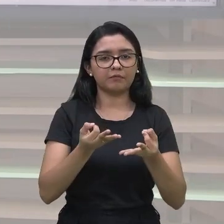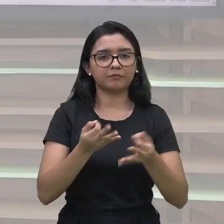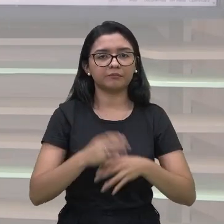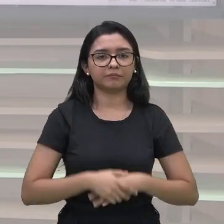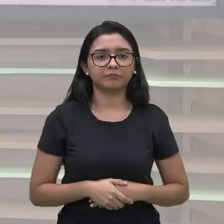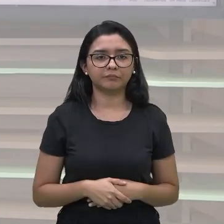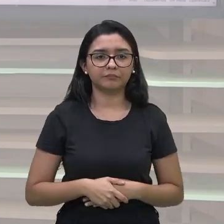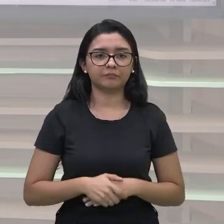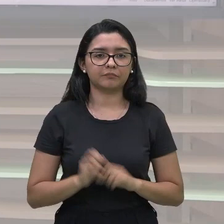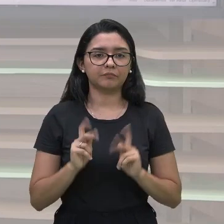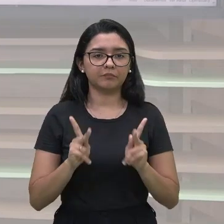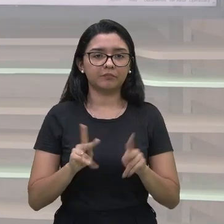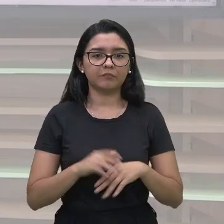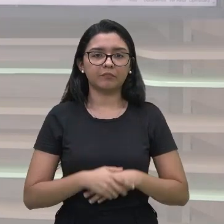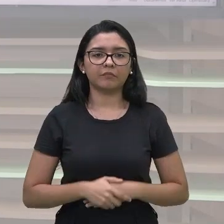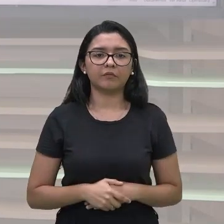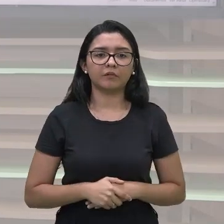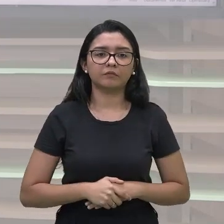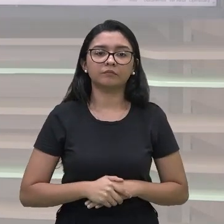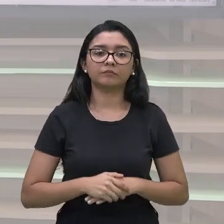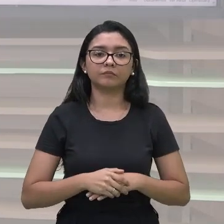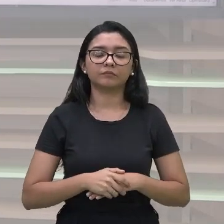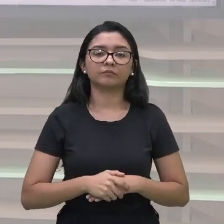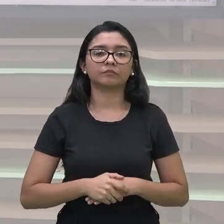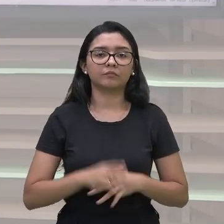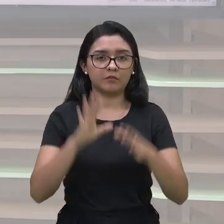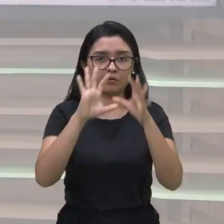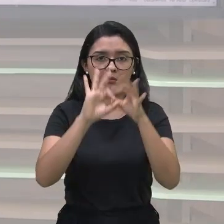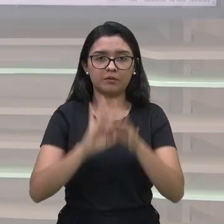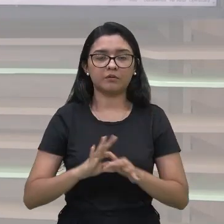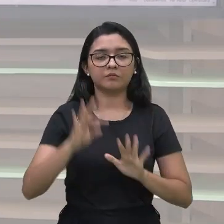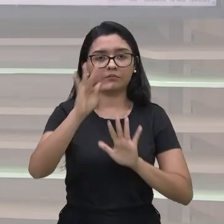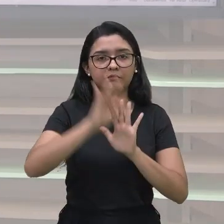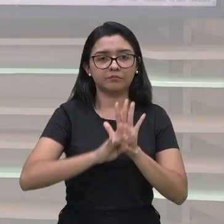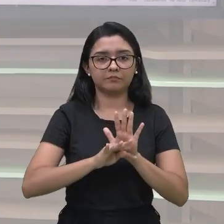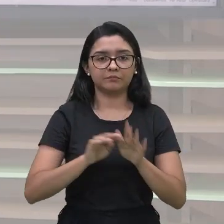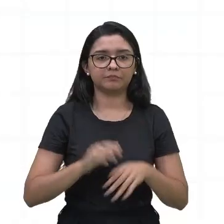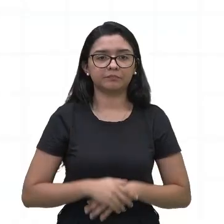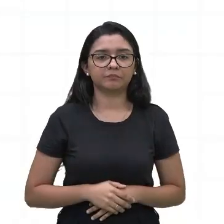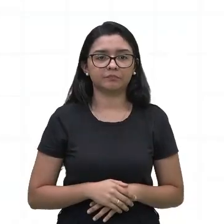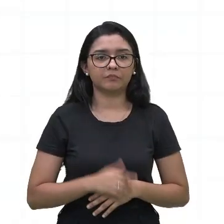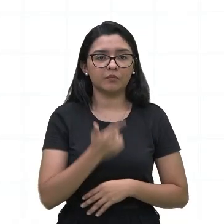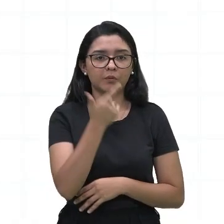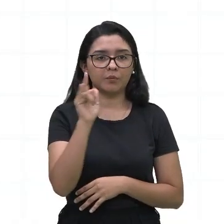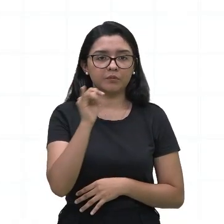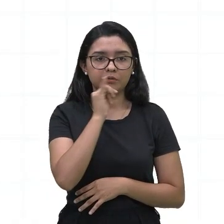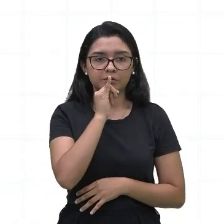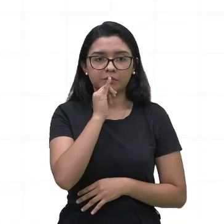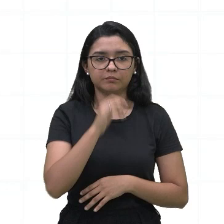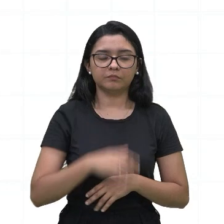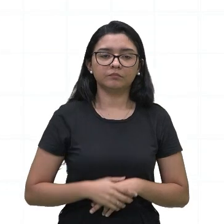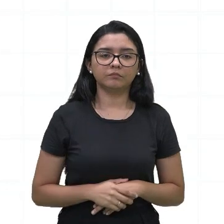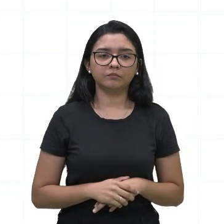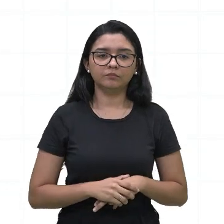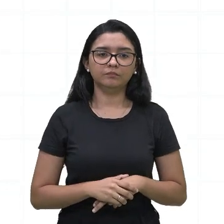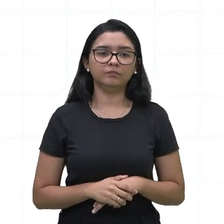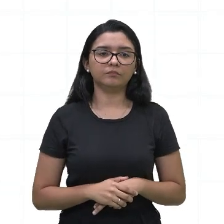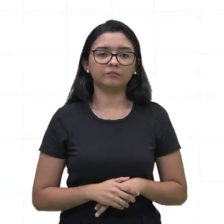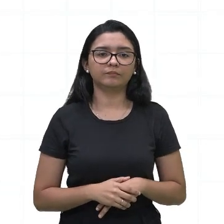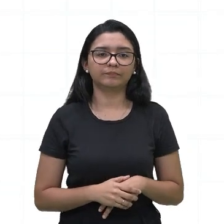autor. Ok? Muito bem, é um texto coerente. Vamos a outro texto? Vamos lá, olha só, observe aí.